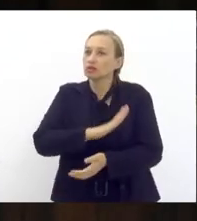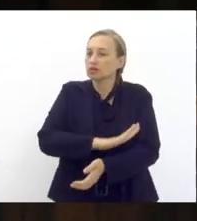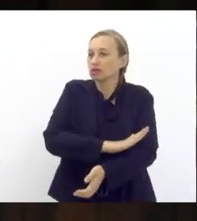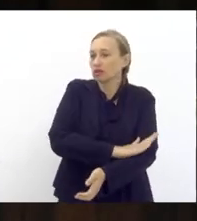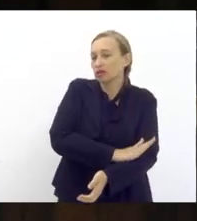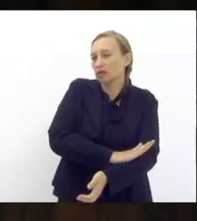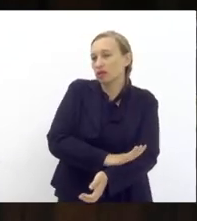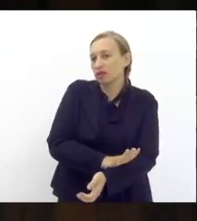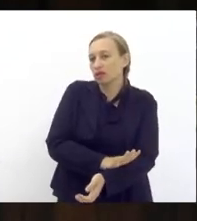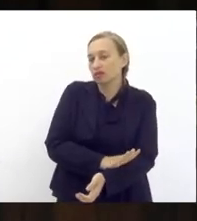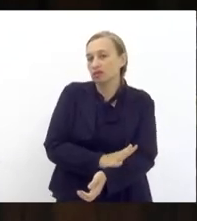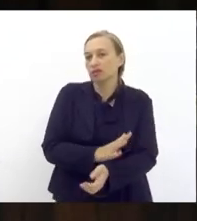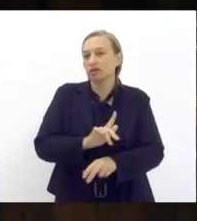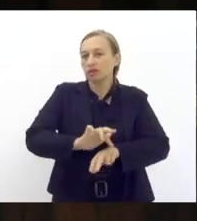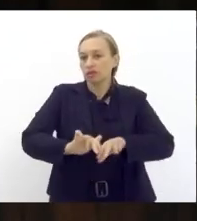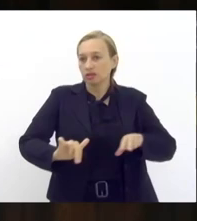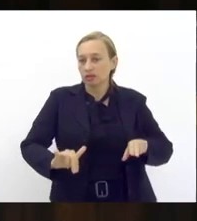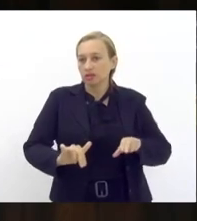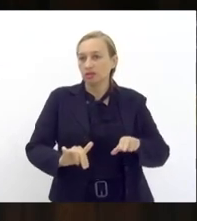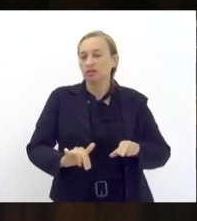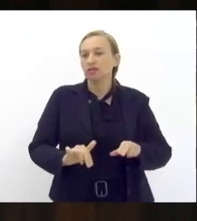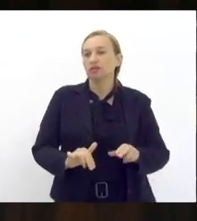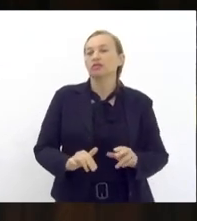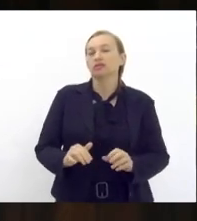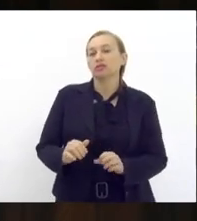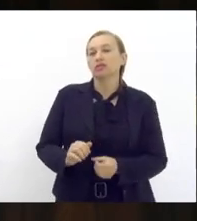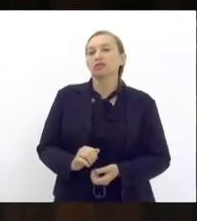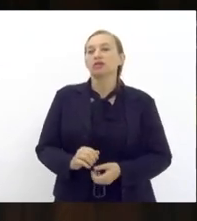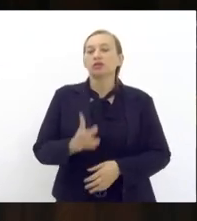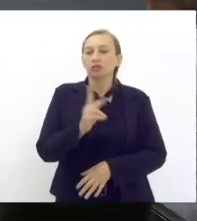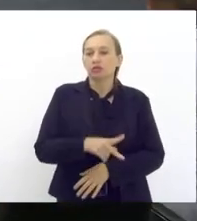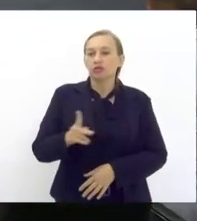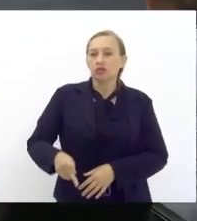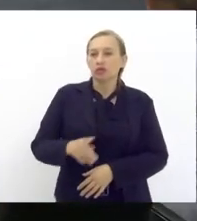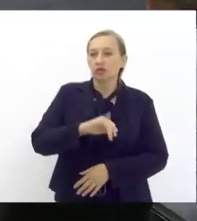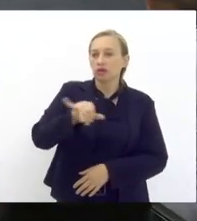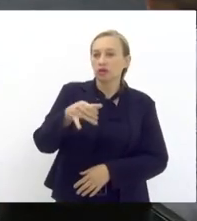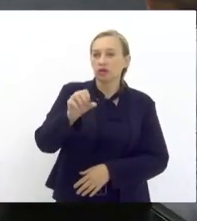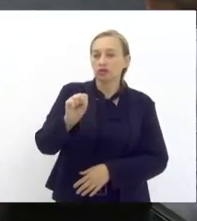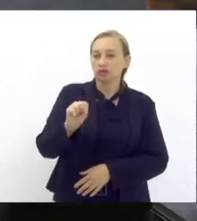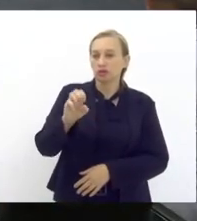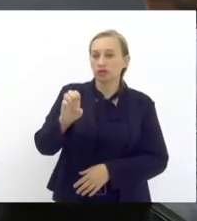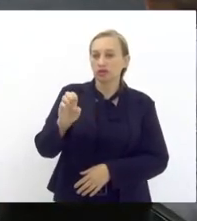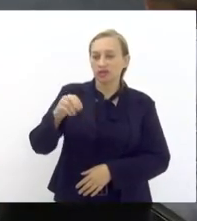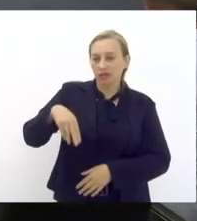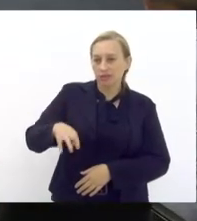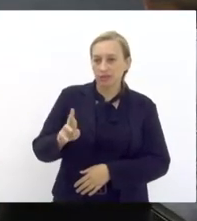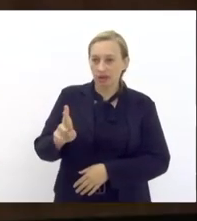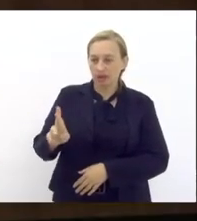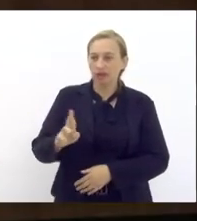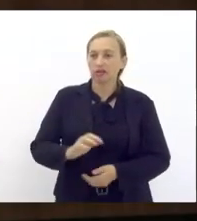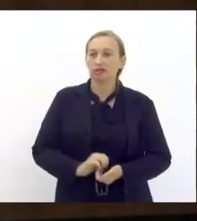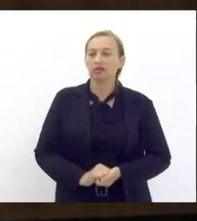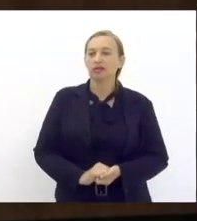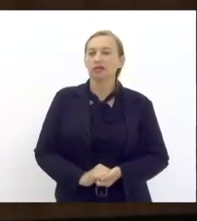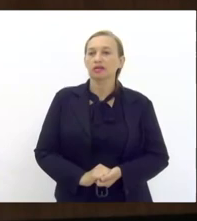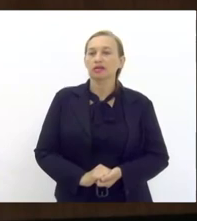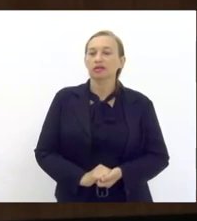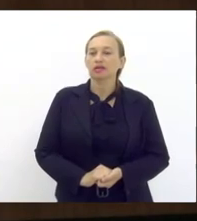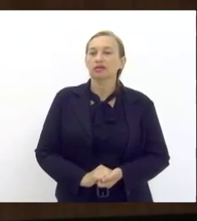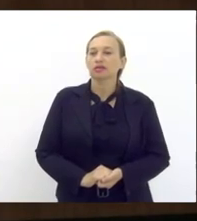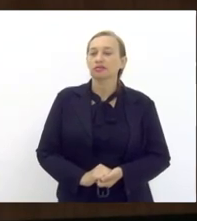Cor, Etnia, Religião e Procedência Nacional. Deputado professor Josemar. Obrigado, presidenta. Primeiro, quero saudar